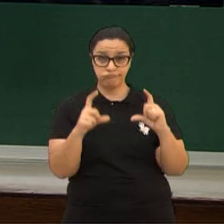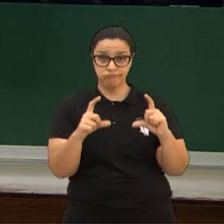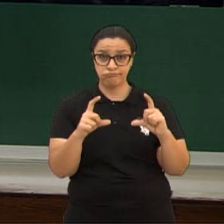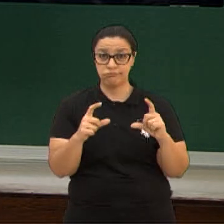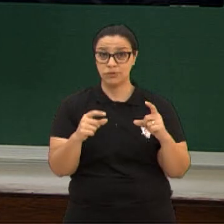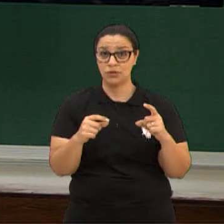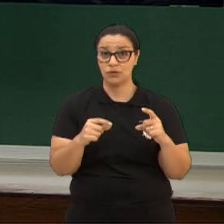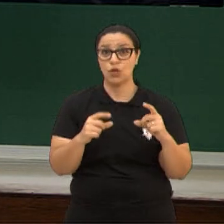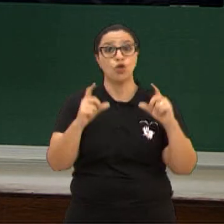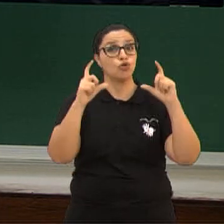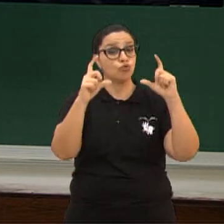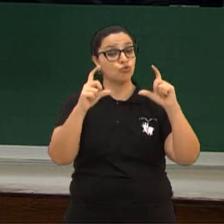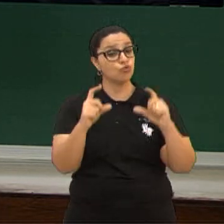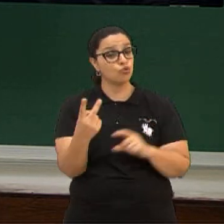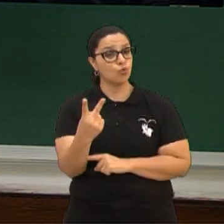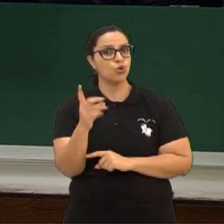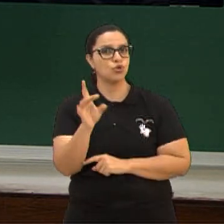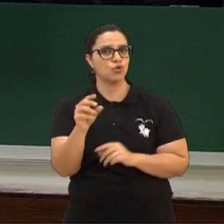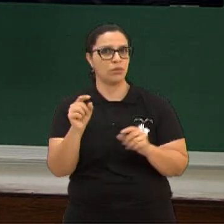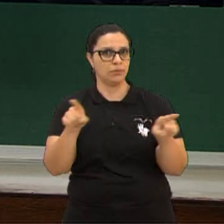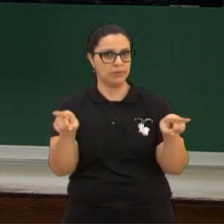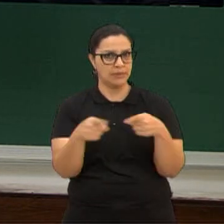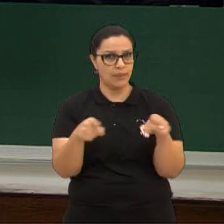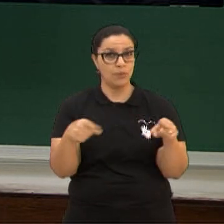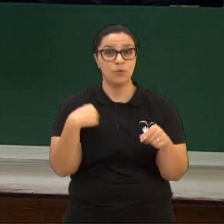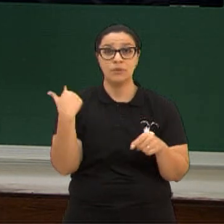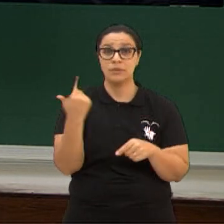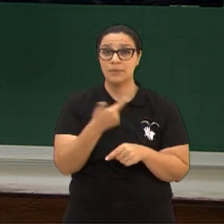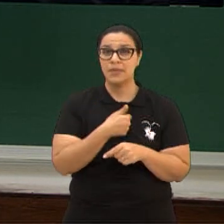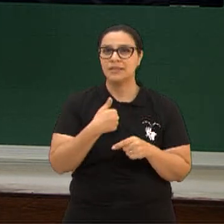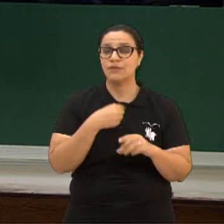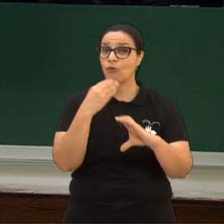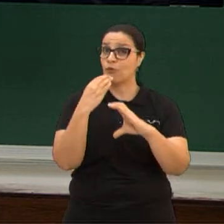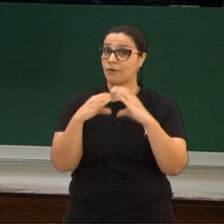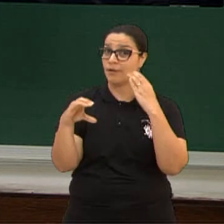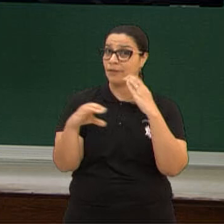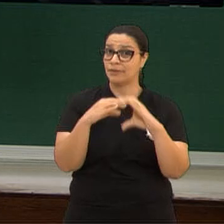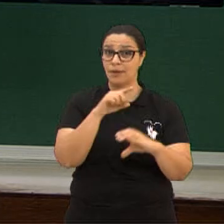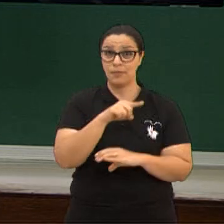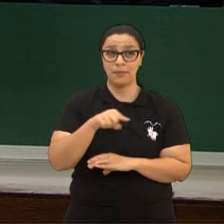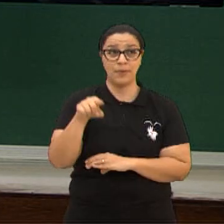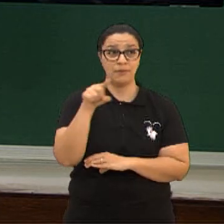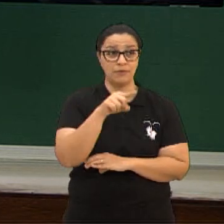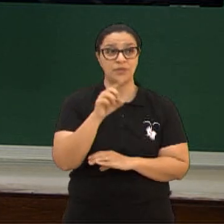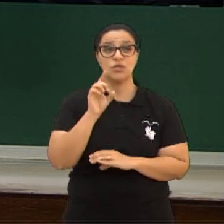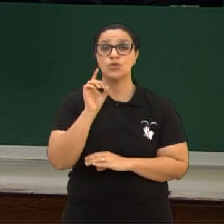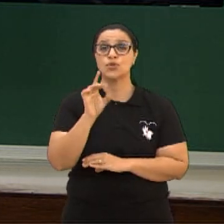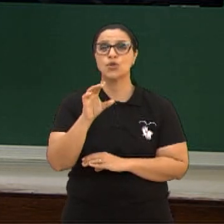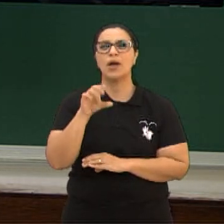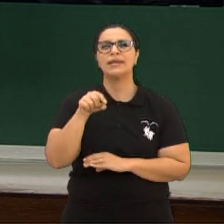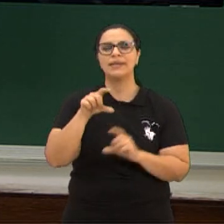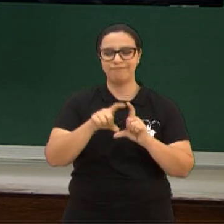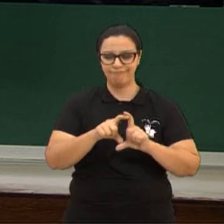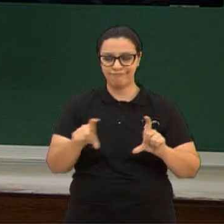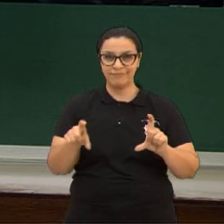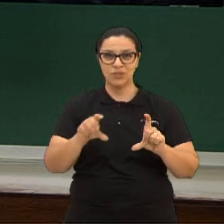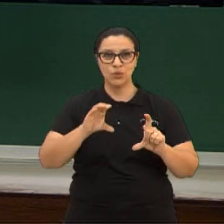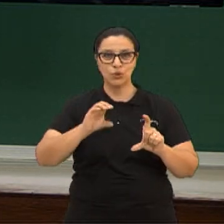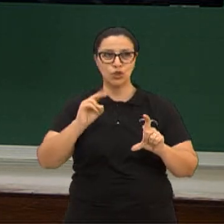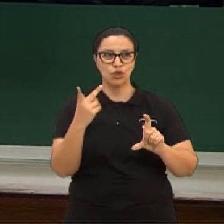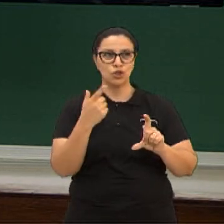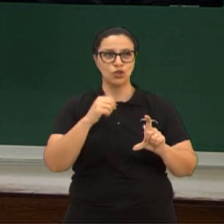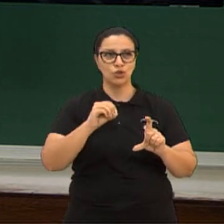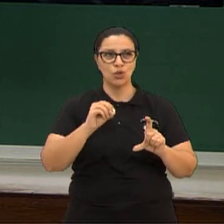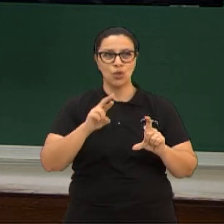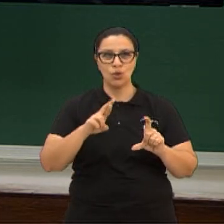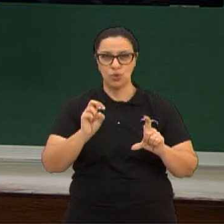duas partezinhas aqui da música, mas eu vou cantar para vocês só esse refrãozinho,